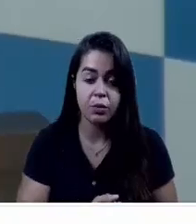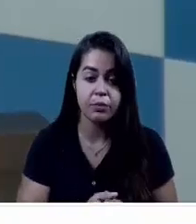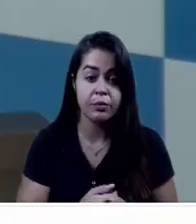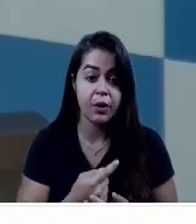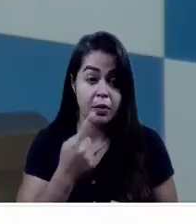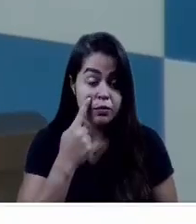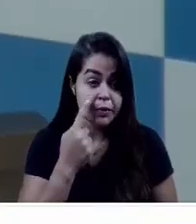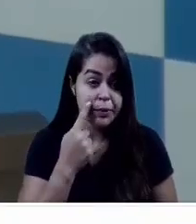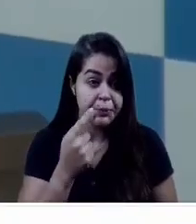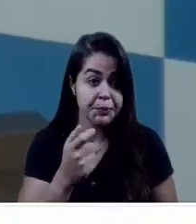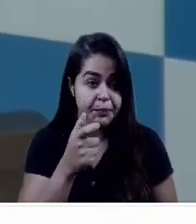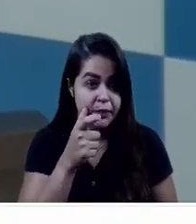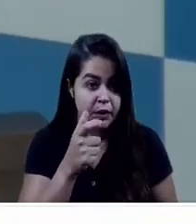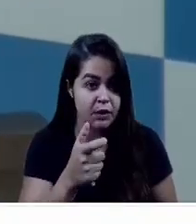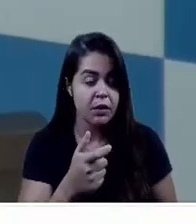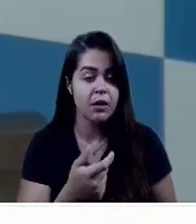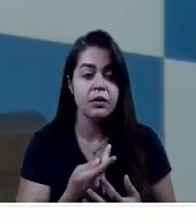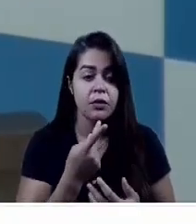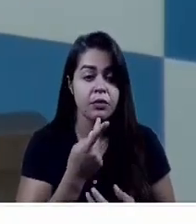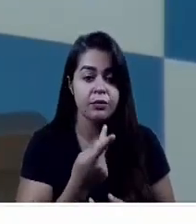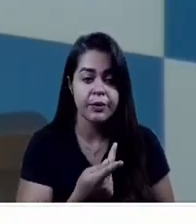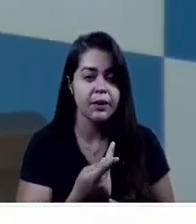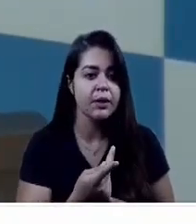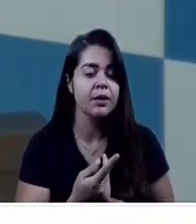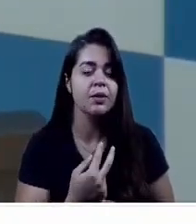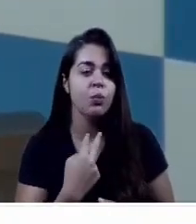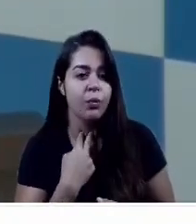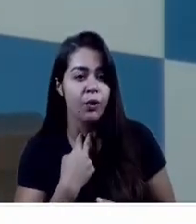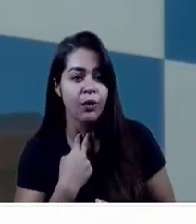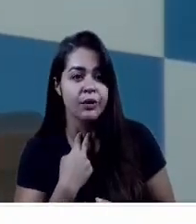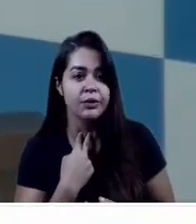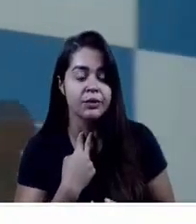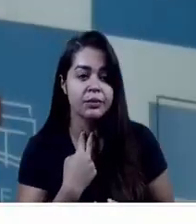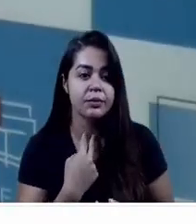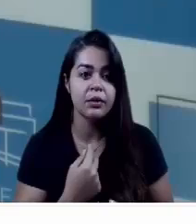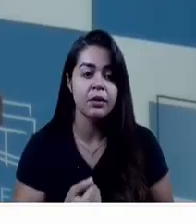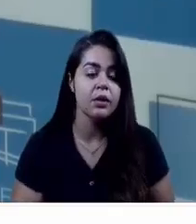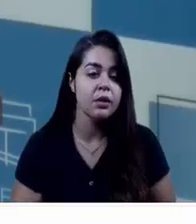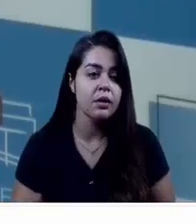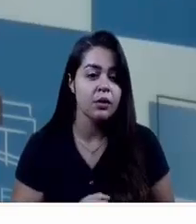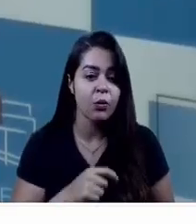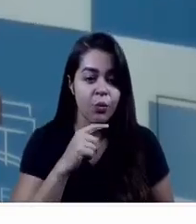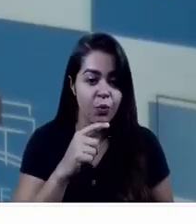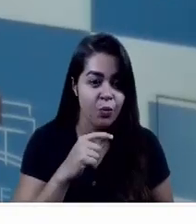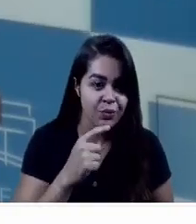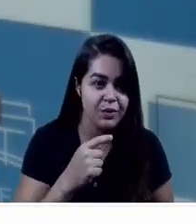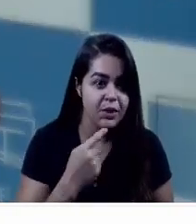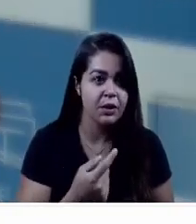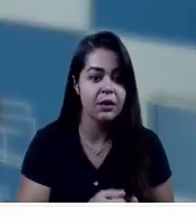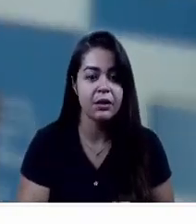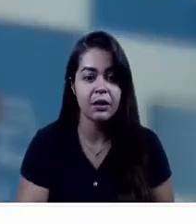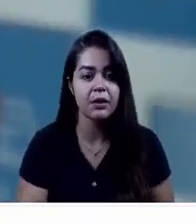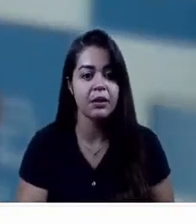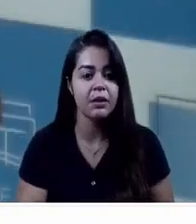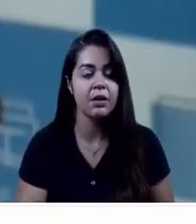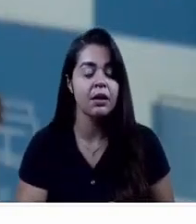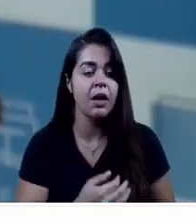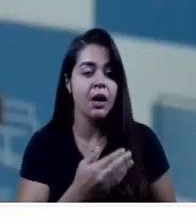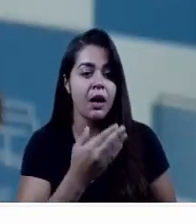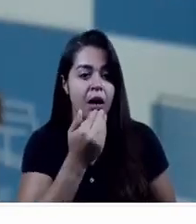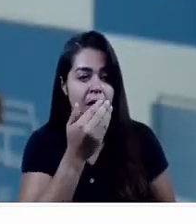verdade, consumir alguns alimentos como a lactose, o açúcar, né,